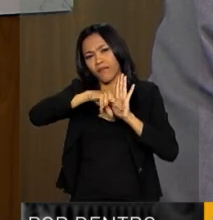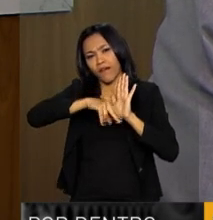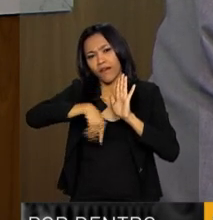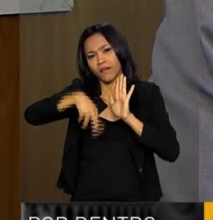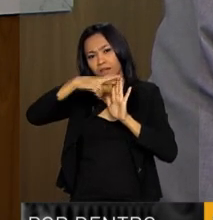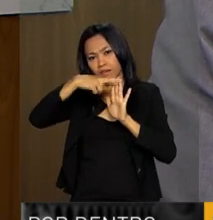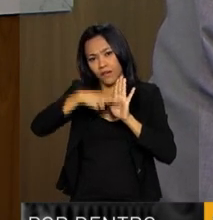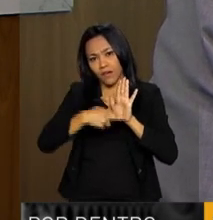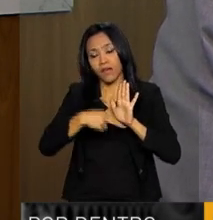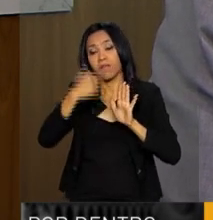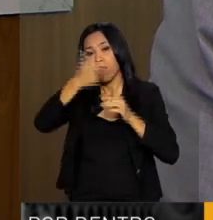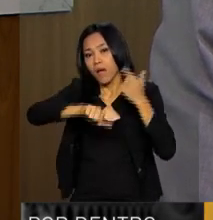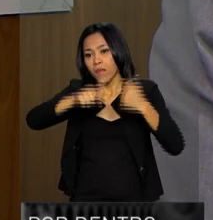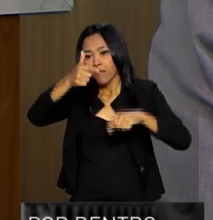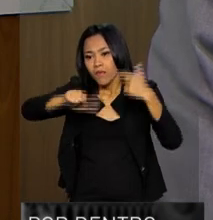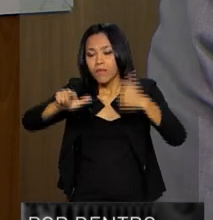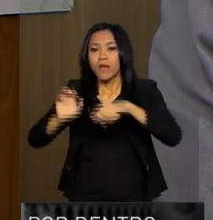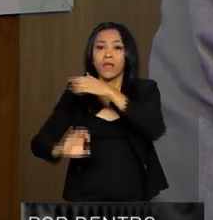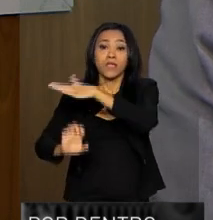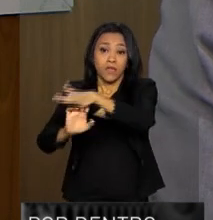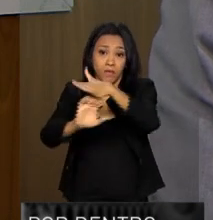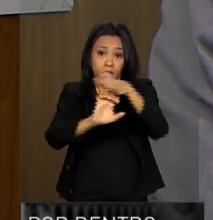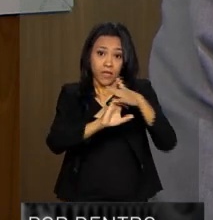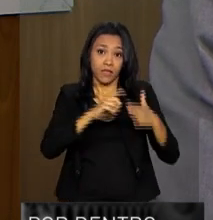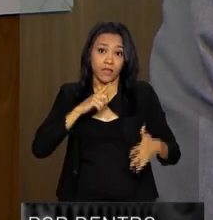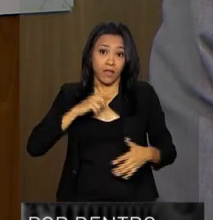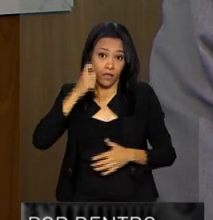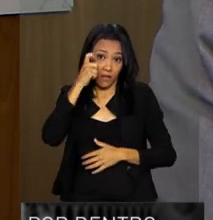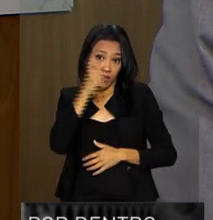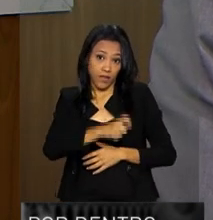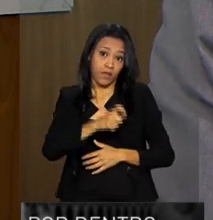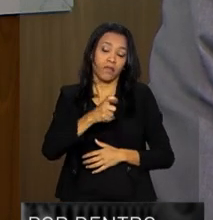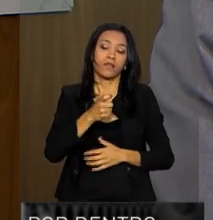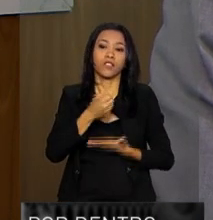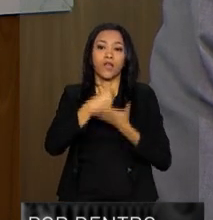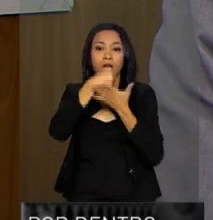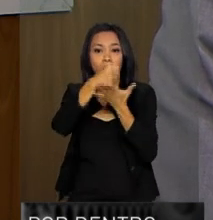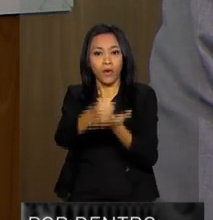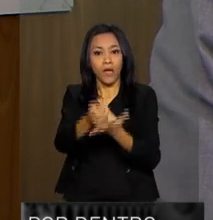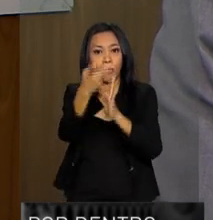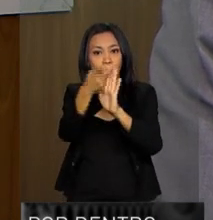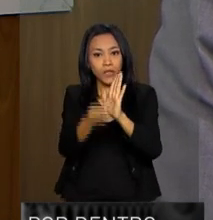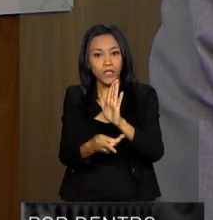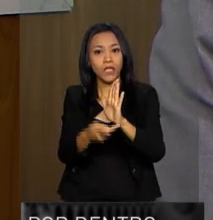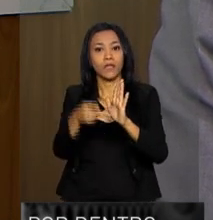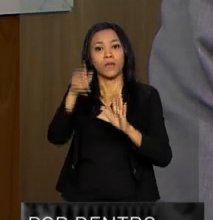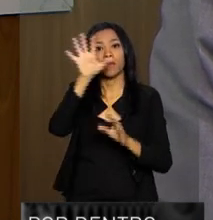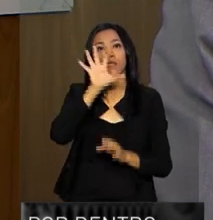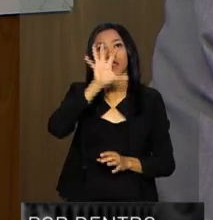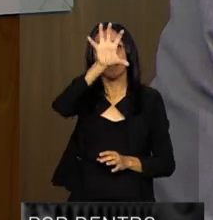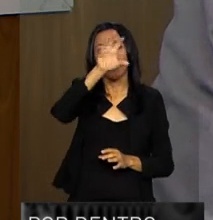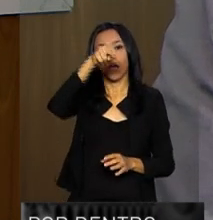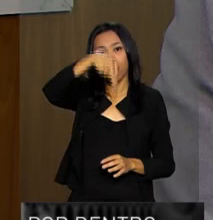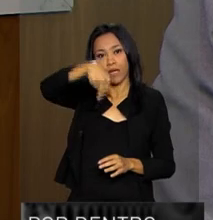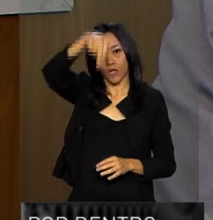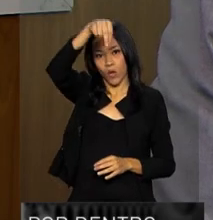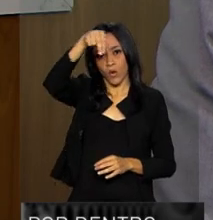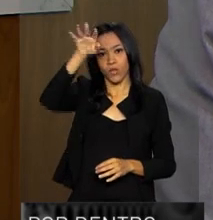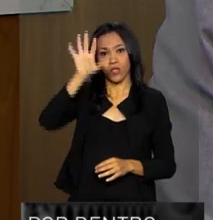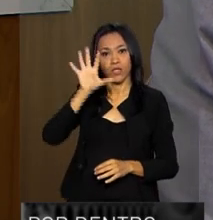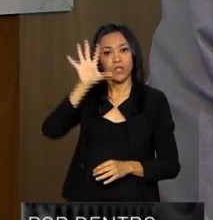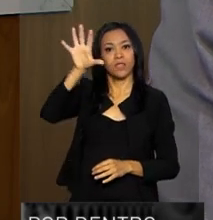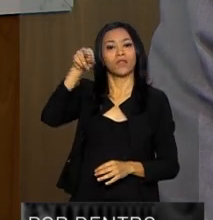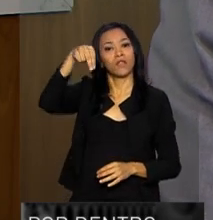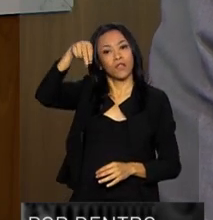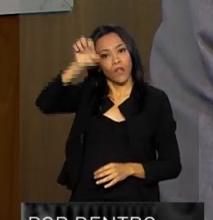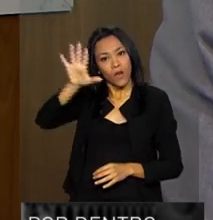que mais e mais empresas se interessa em patrocinar projetos das regiões norte nordeste centro oeste também da região sul